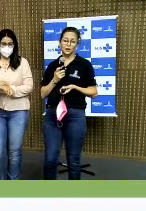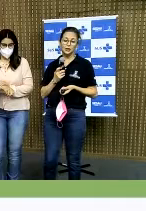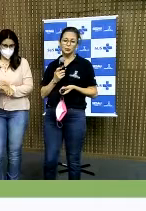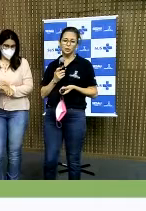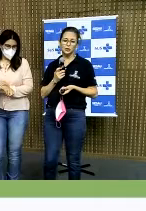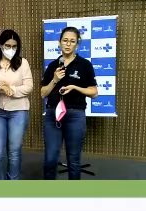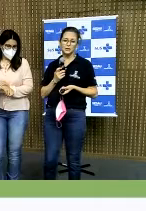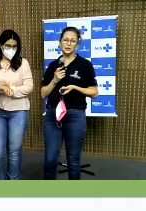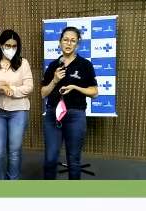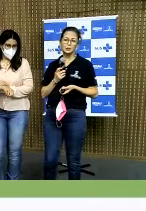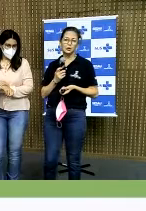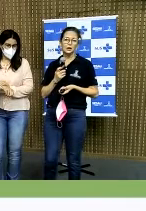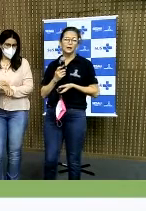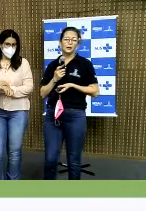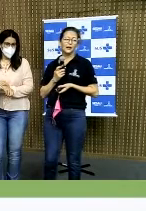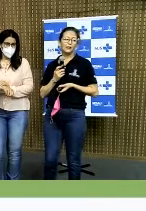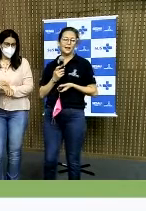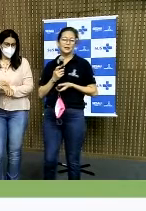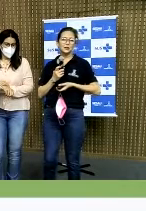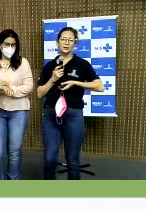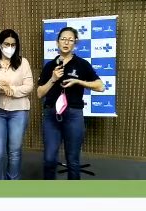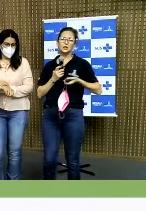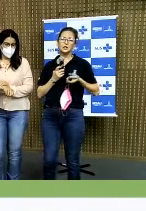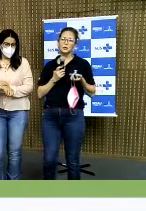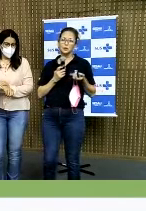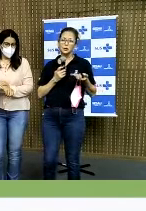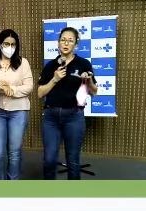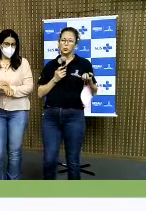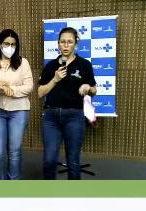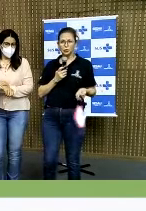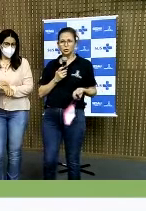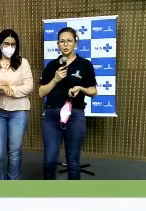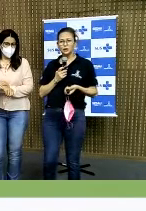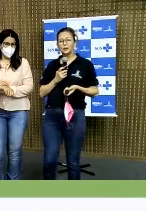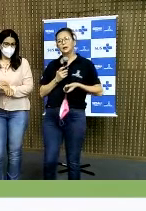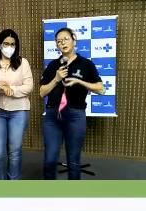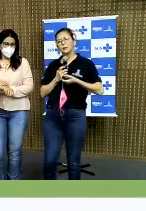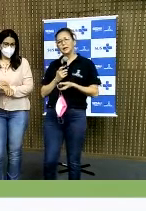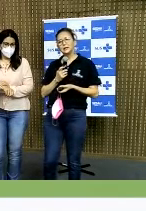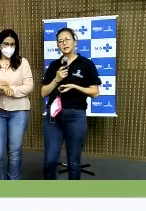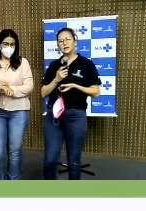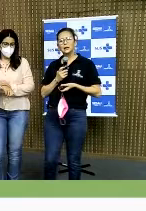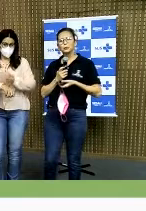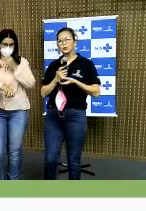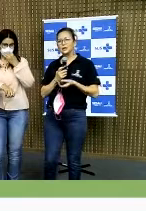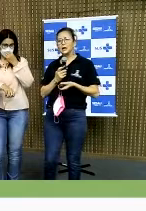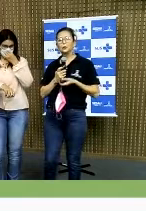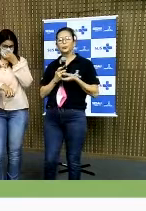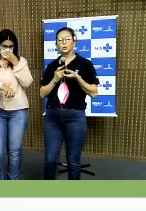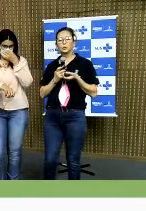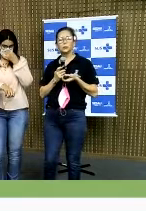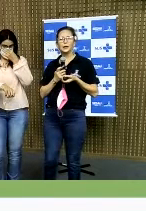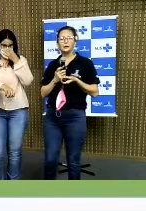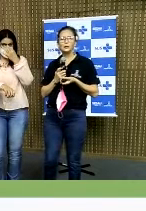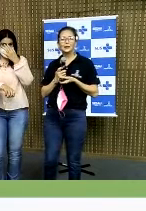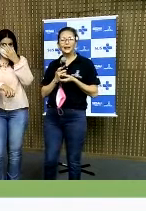esse grande número de absenteísmo, né, em face de que nós estamos muito longe para eles irem para o SEM ou